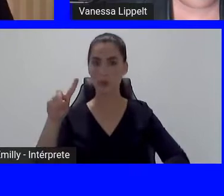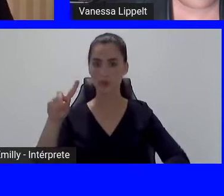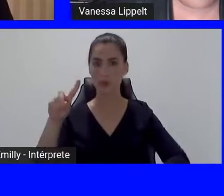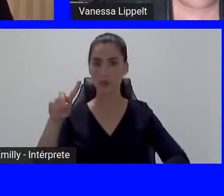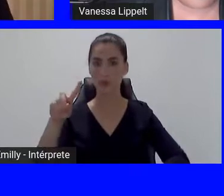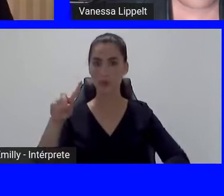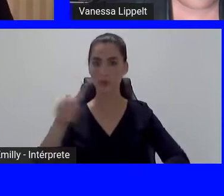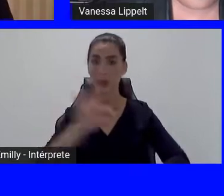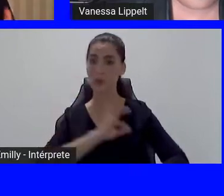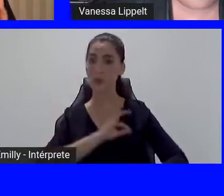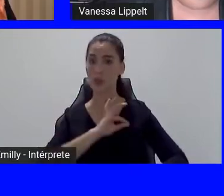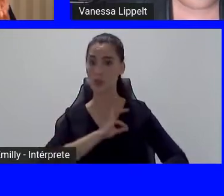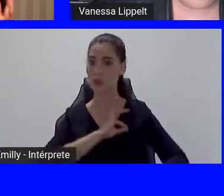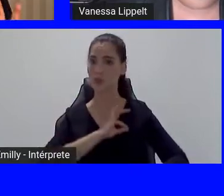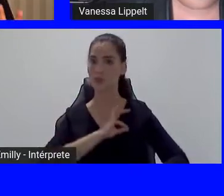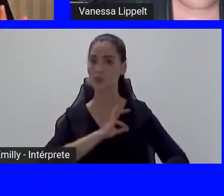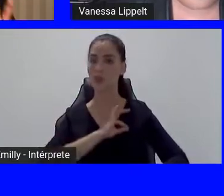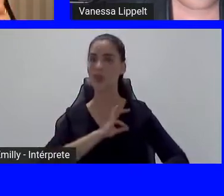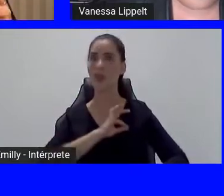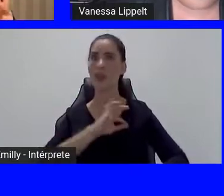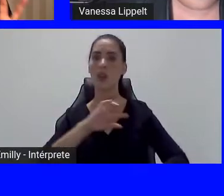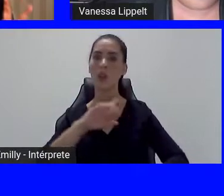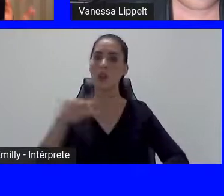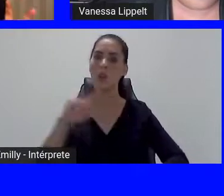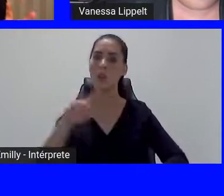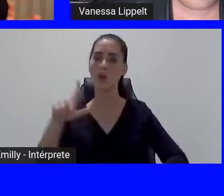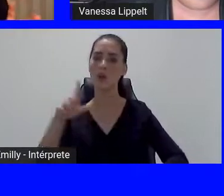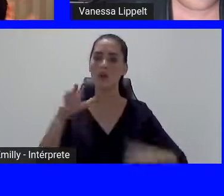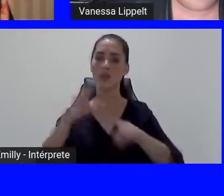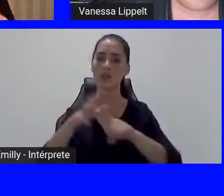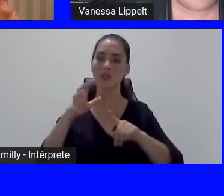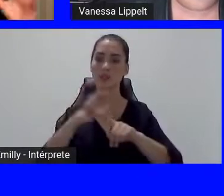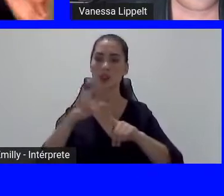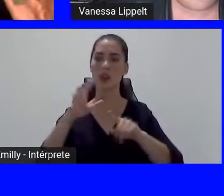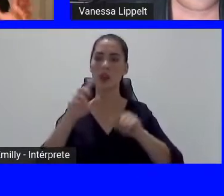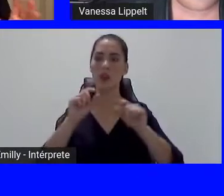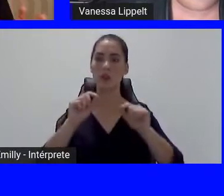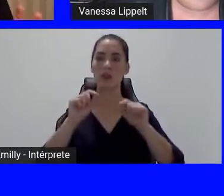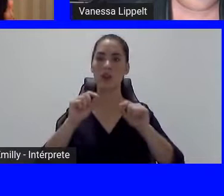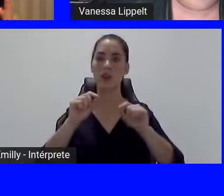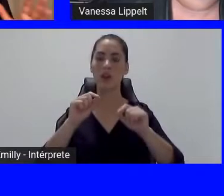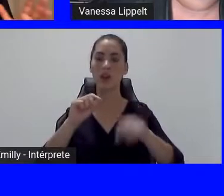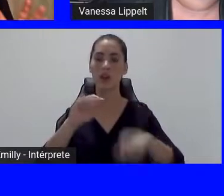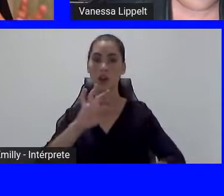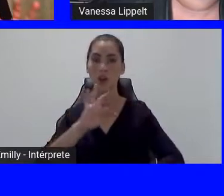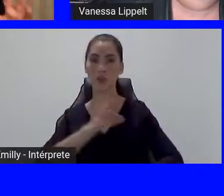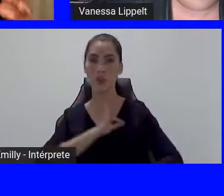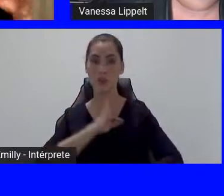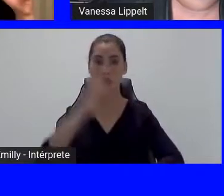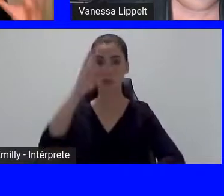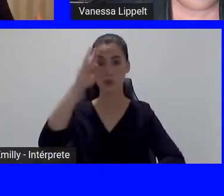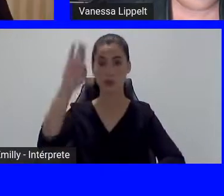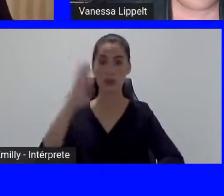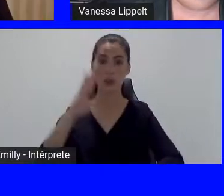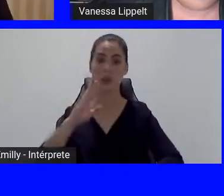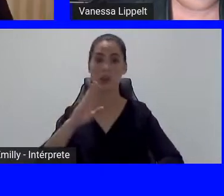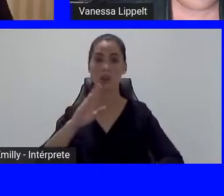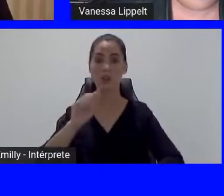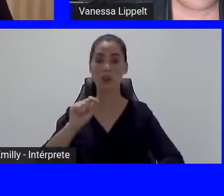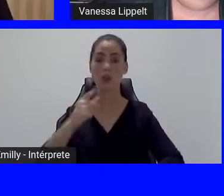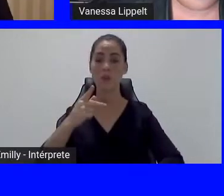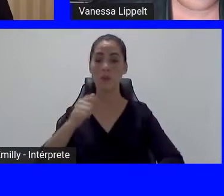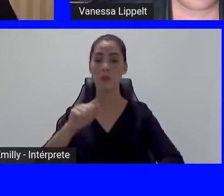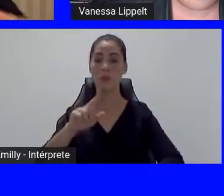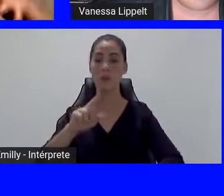Forças Armadas brasileiras numa instituição parcial, que tenha ideologia e que tenha lado. As Forças